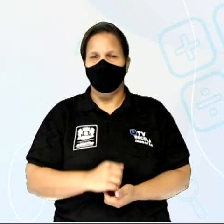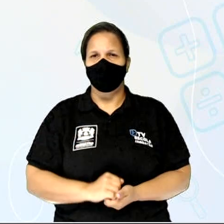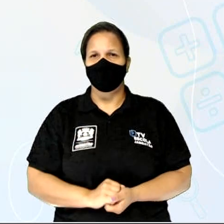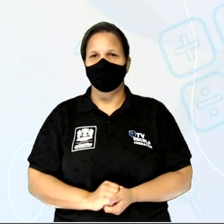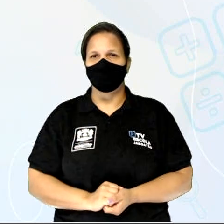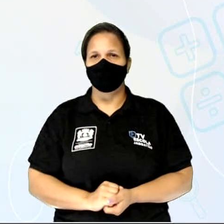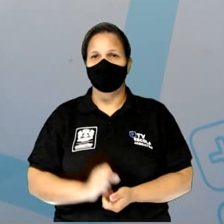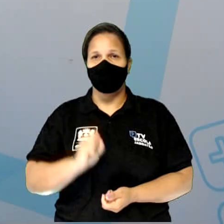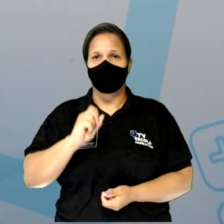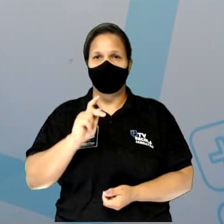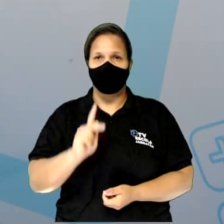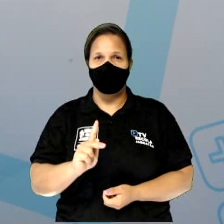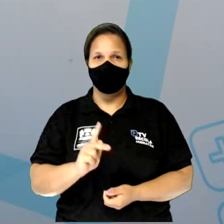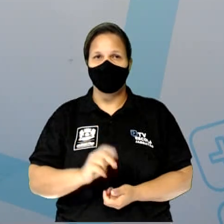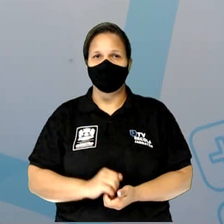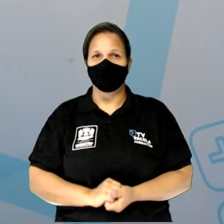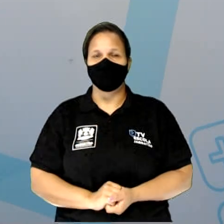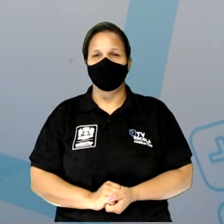Tudo bem?